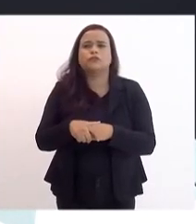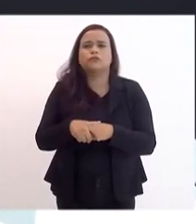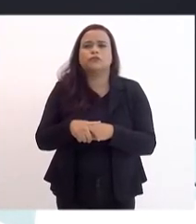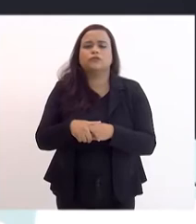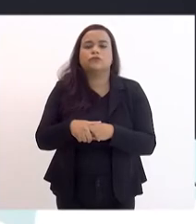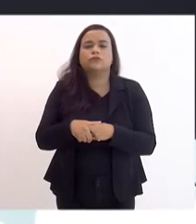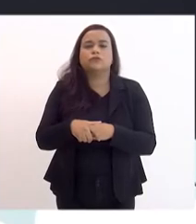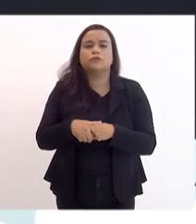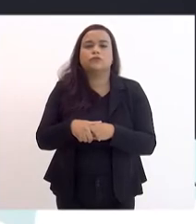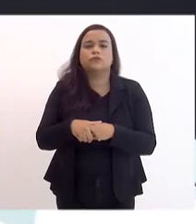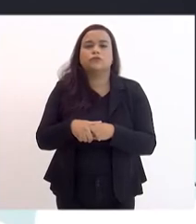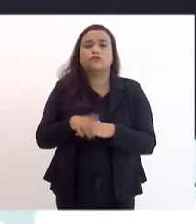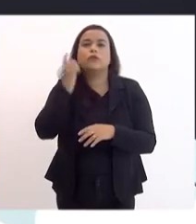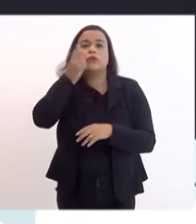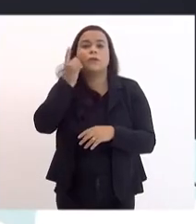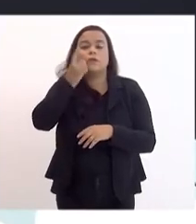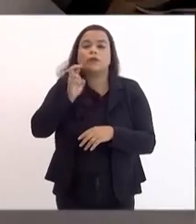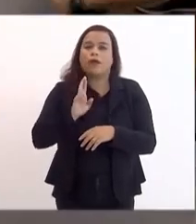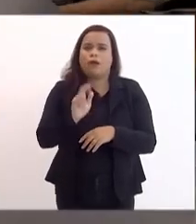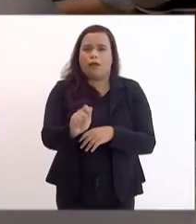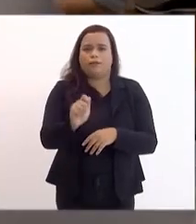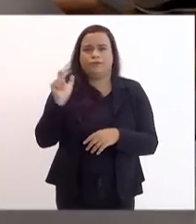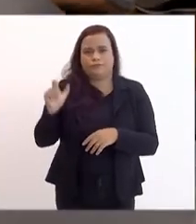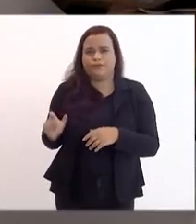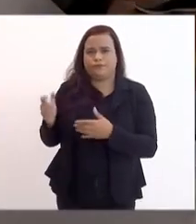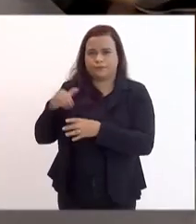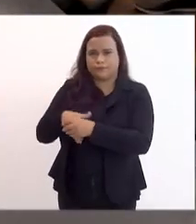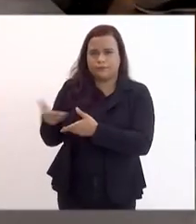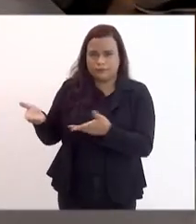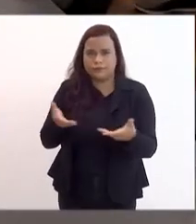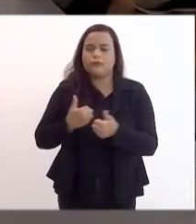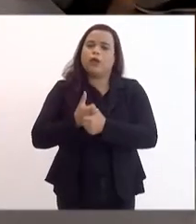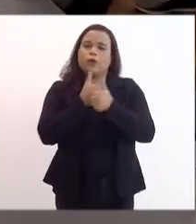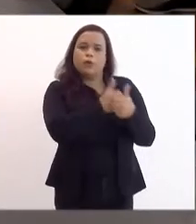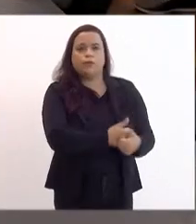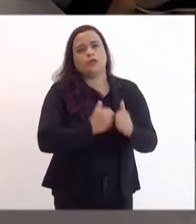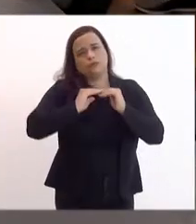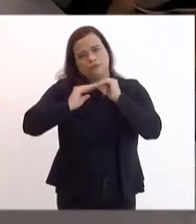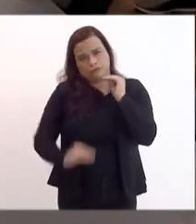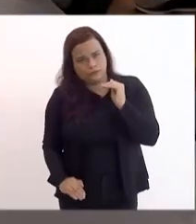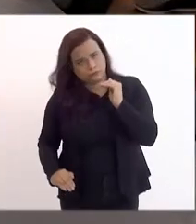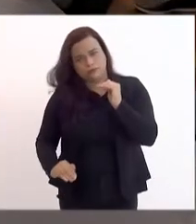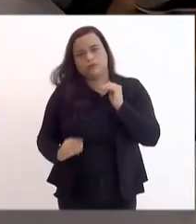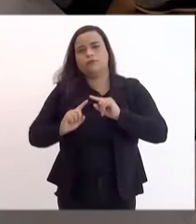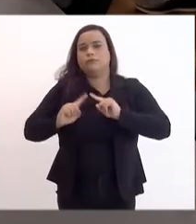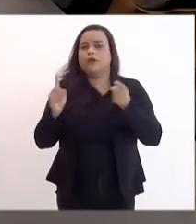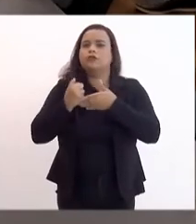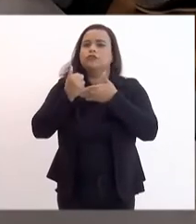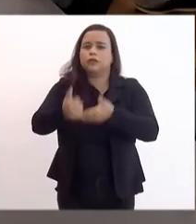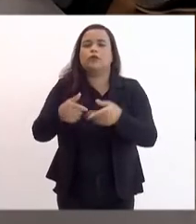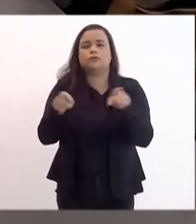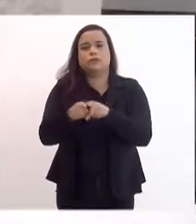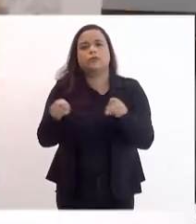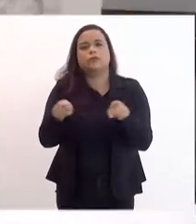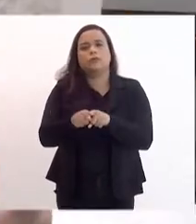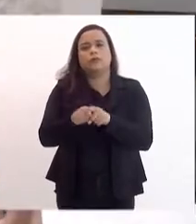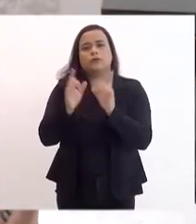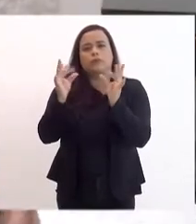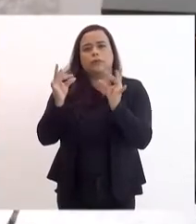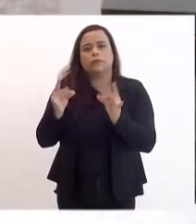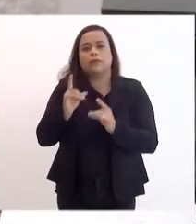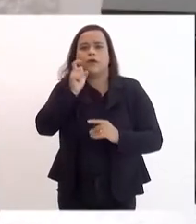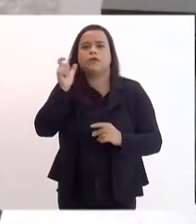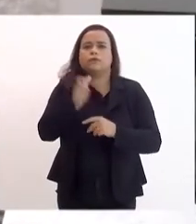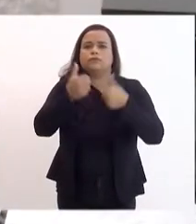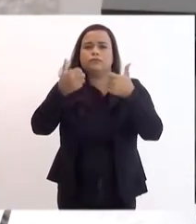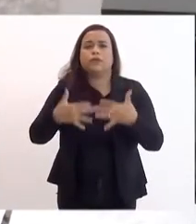Francisco. Deputado Rodrigo Amorim, como voto? Acompanho o voto divergente, mas trago mais um argumento, que é uma decisão